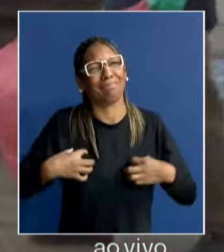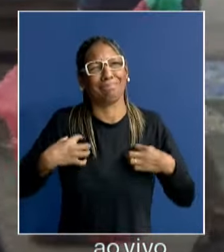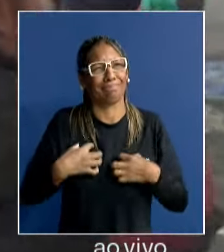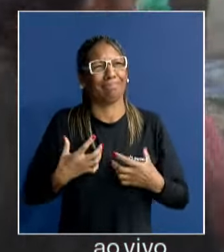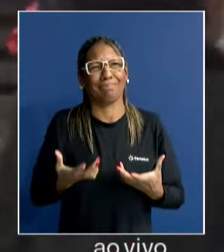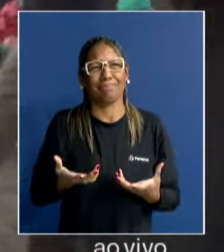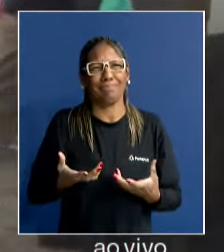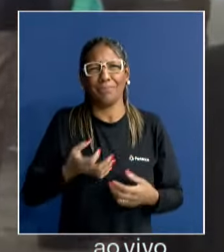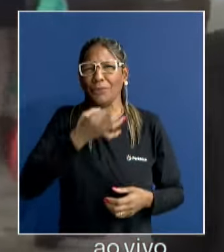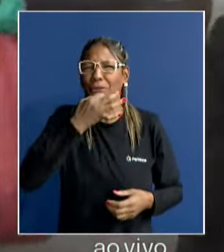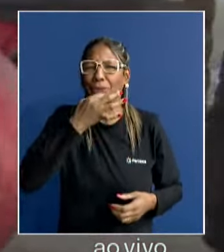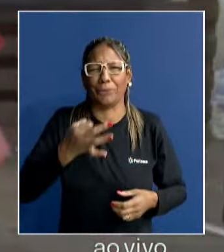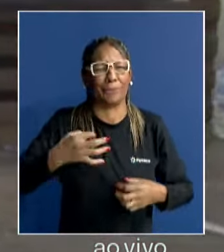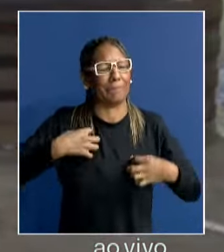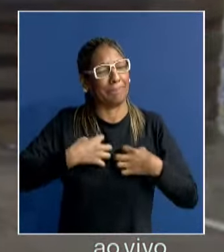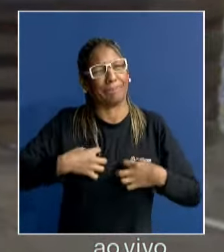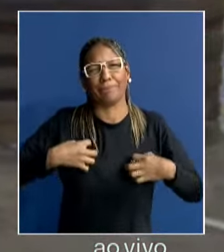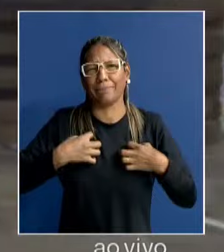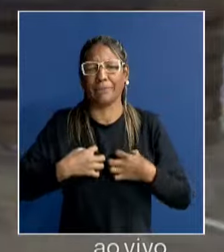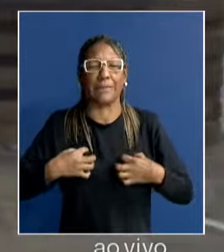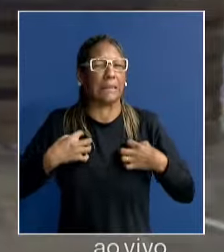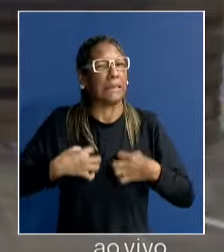desesperante, né, um desespero assim, ó.